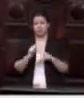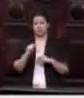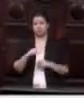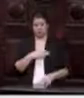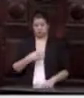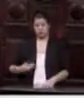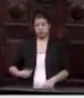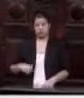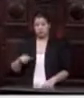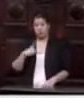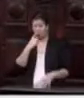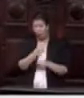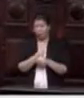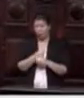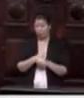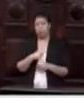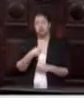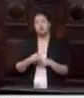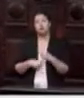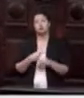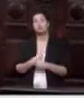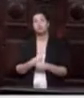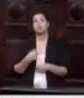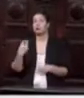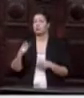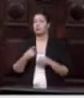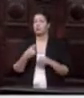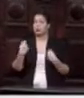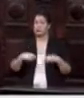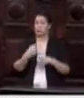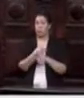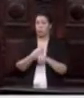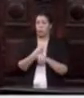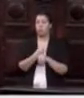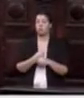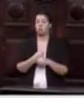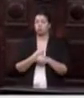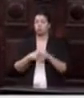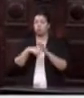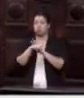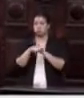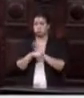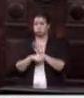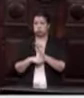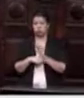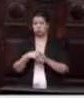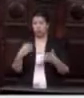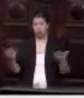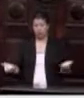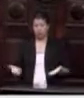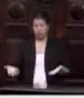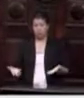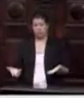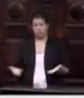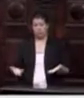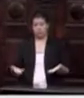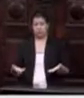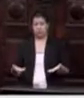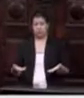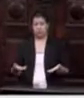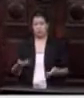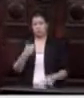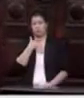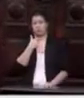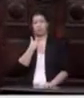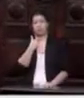um ano depois, porque as contas que deviam ser apreciadas no ano passado, só estão sendo apreciadas agora. E aí a gente